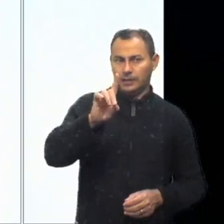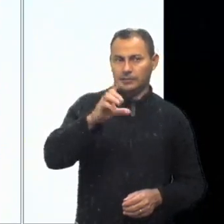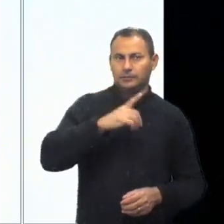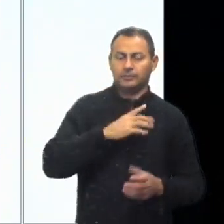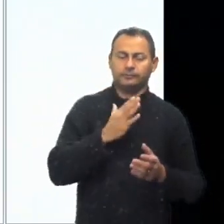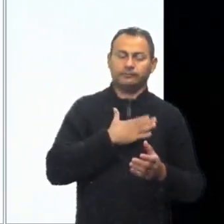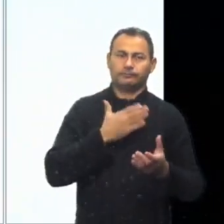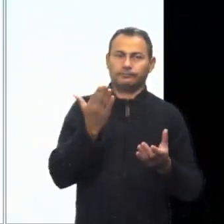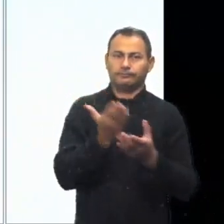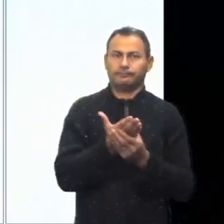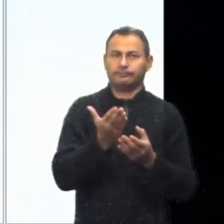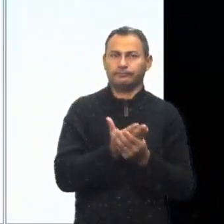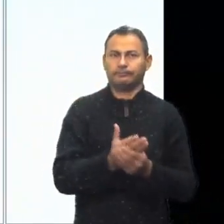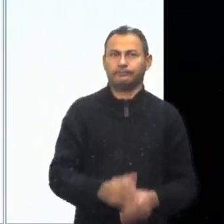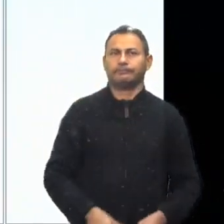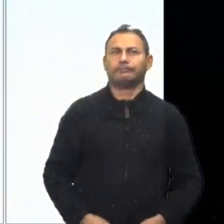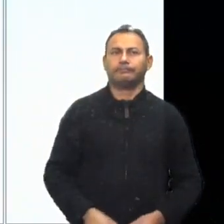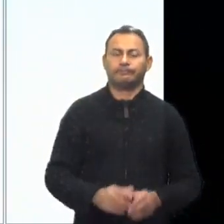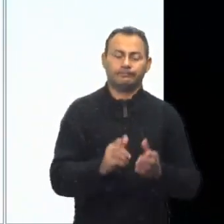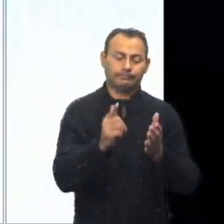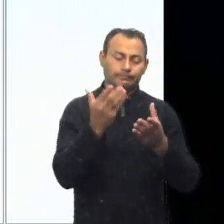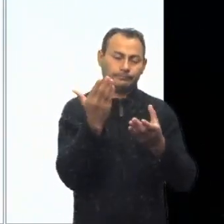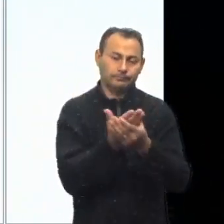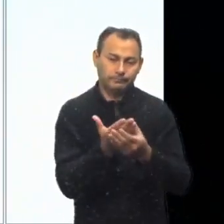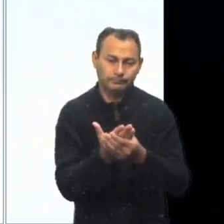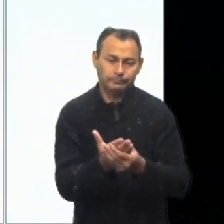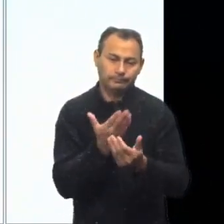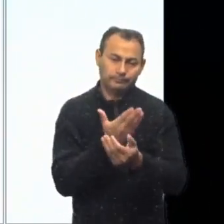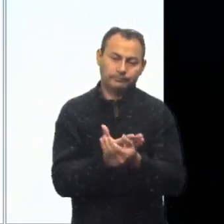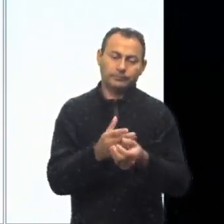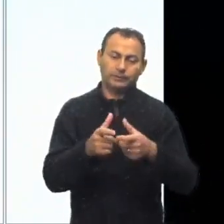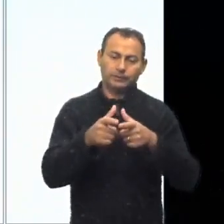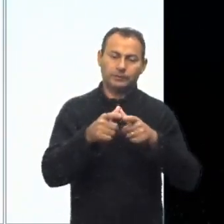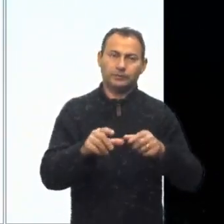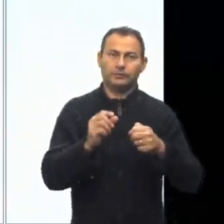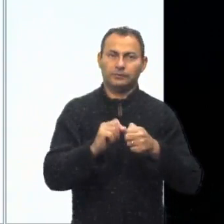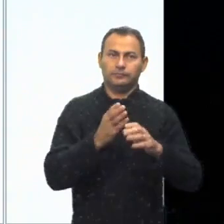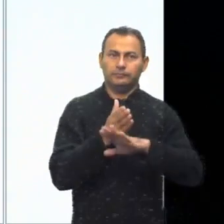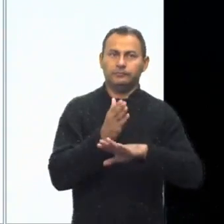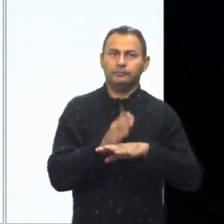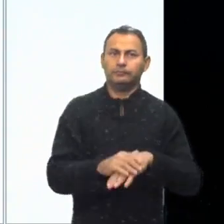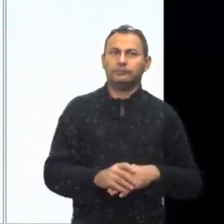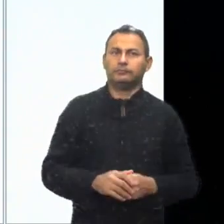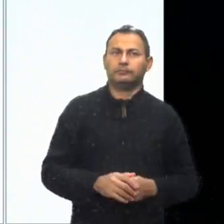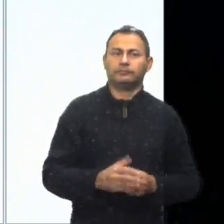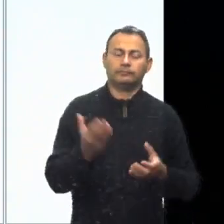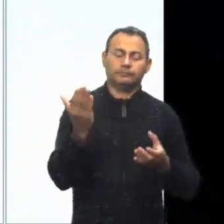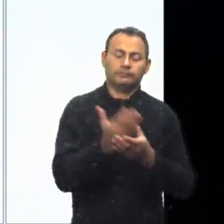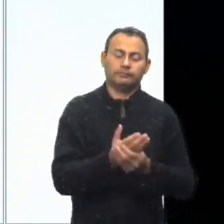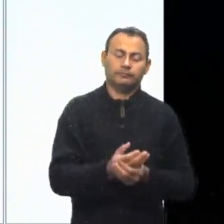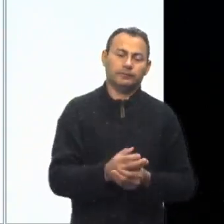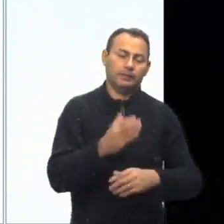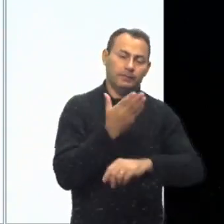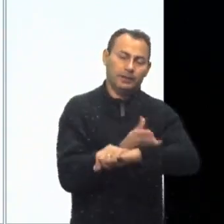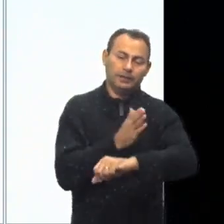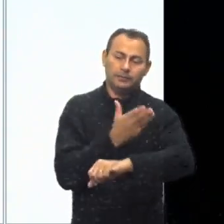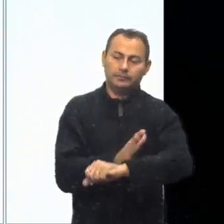arquivos da pasta onde eu estou. Então, esses são os arquivos da